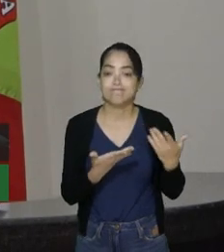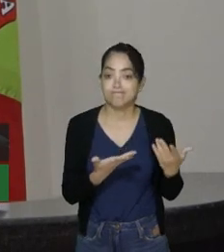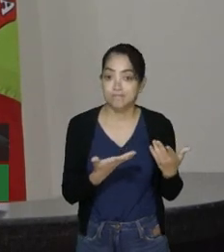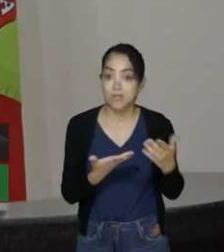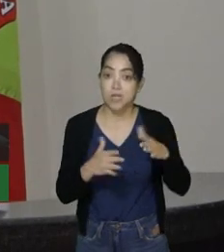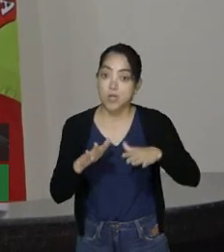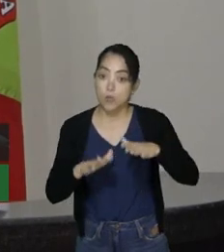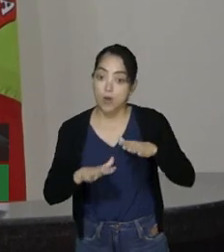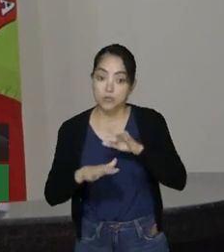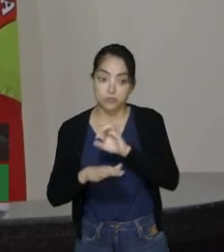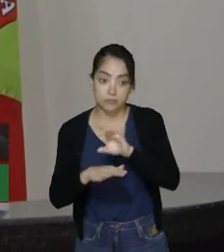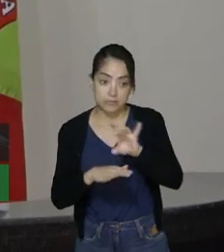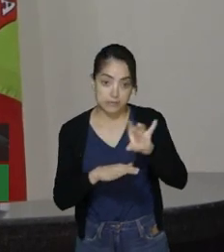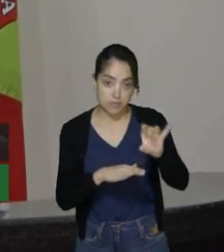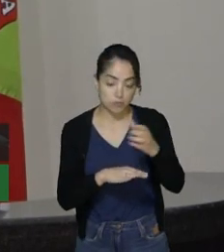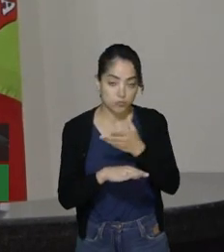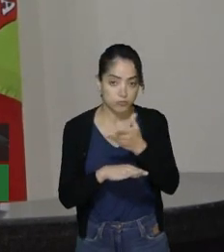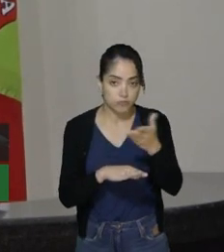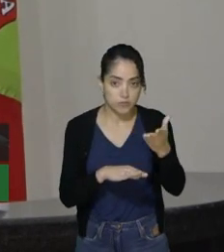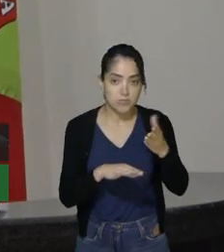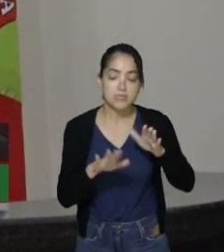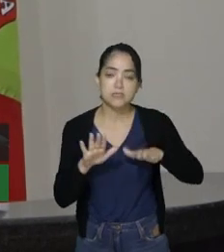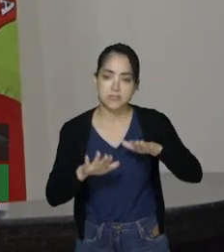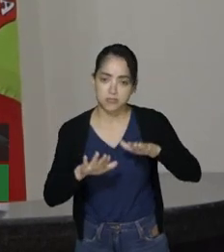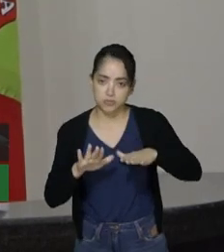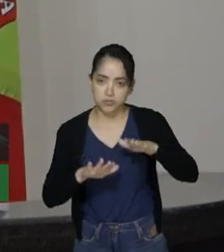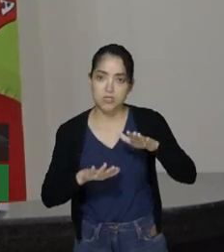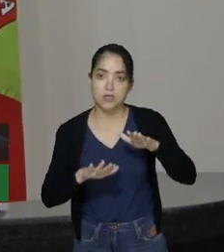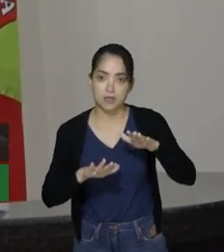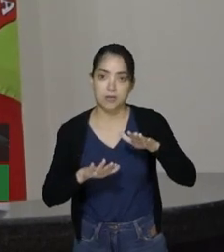que cada um de vocês também já teve